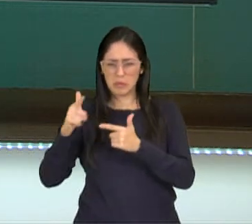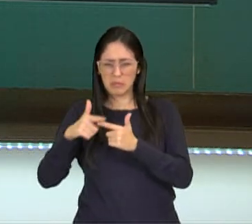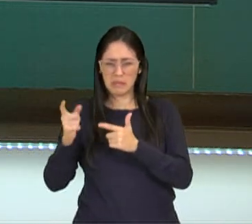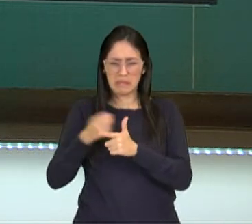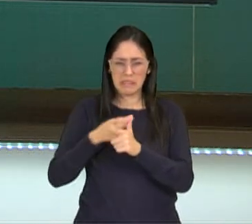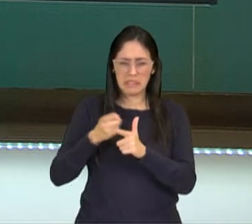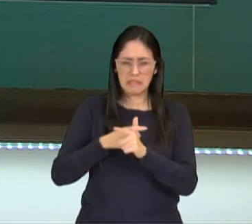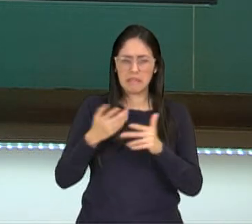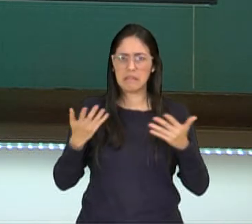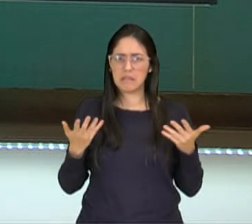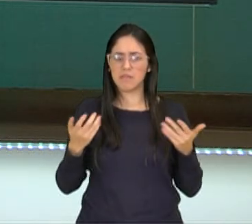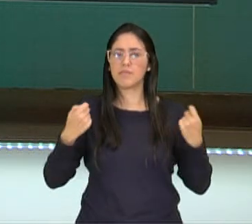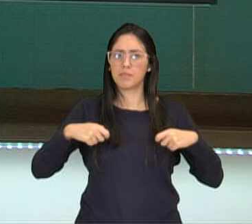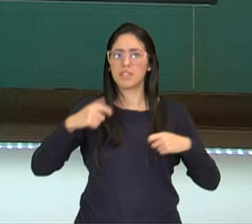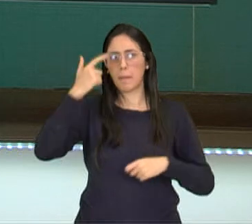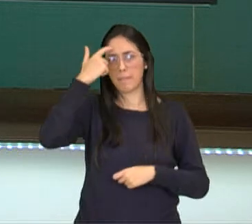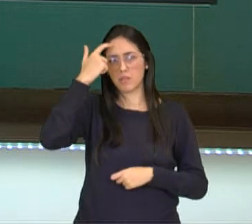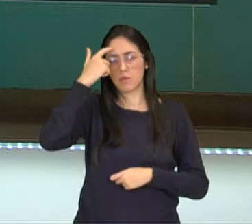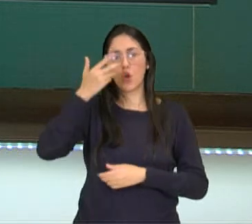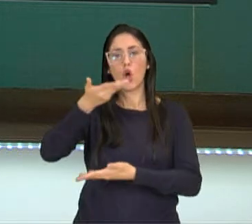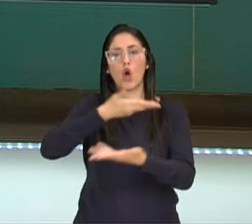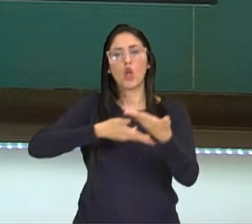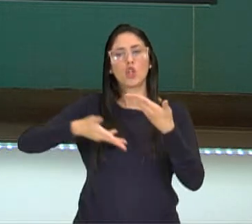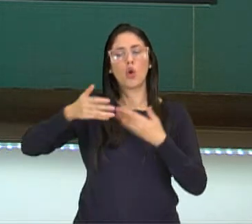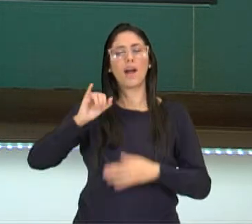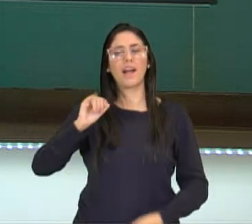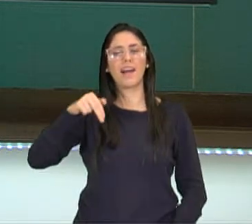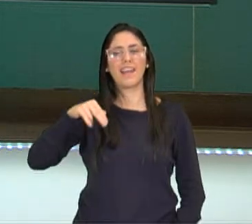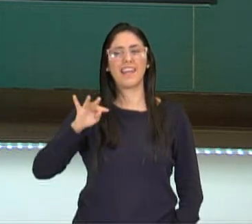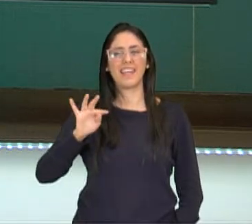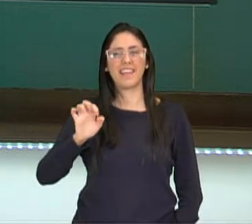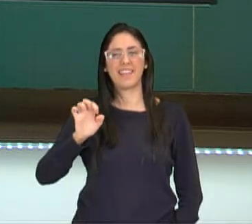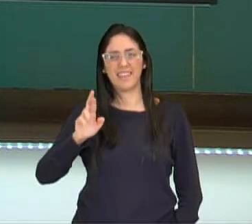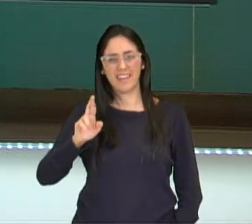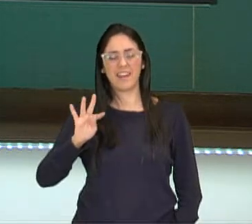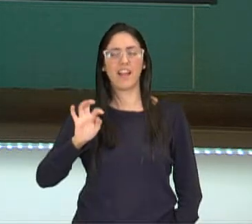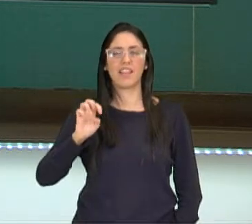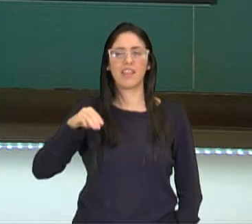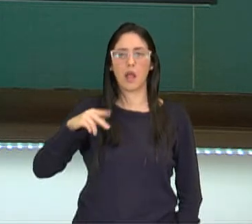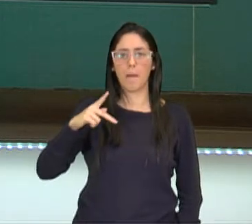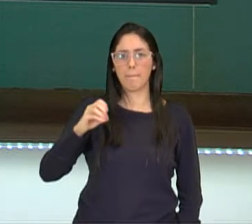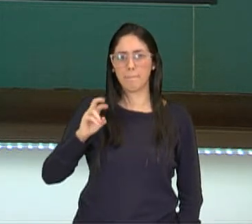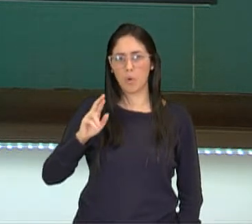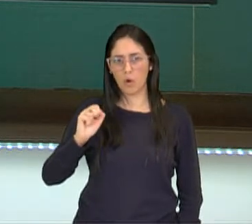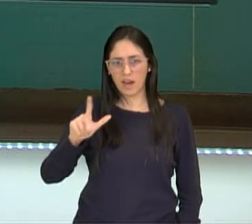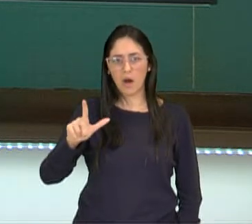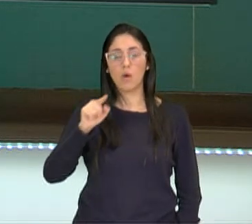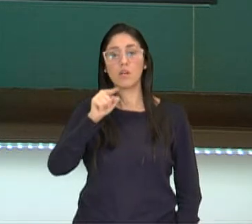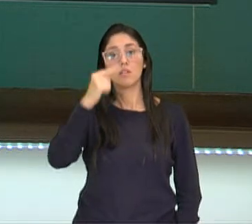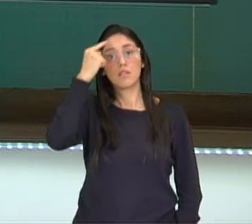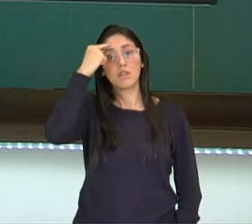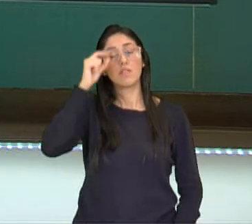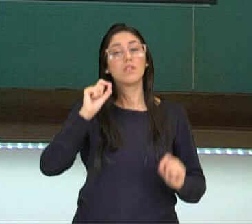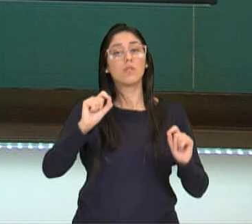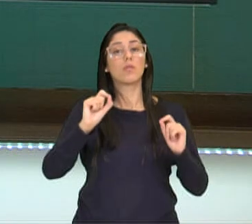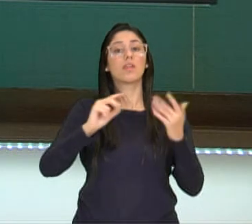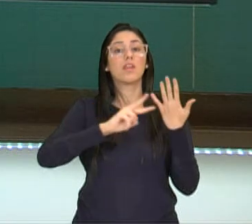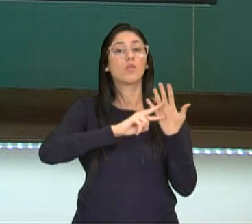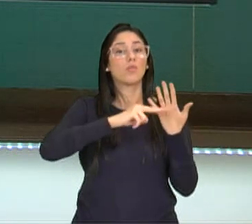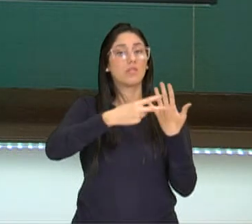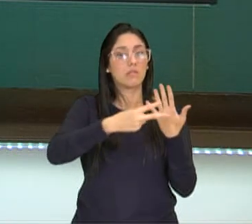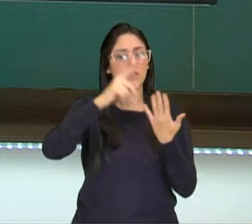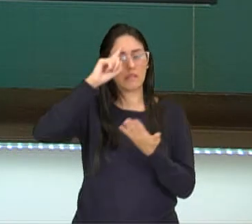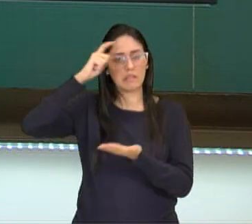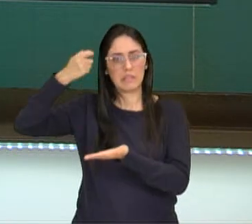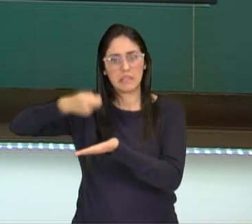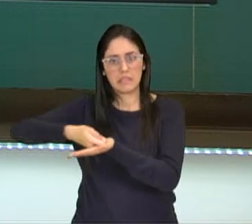à frente. A troca intertemporal é aquela onde você vai analisar as consequências da tomada de